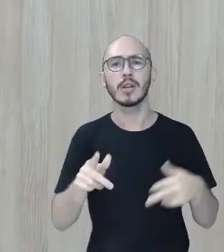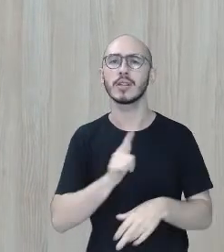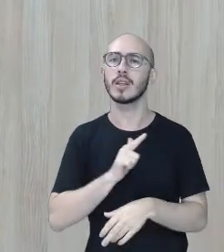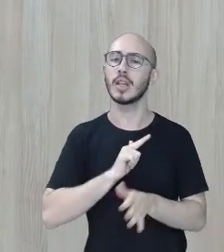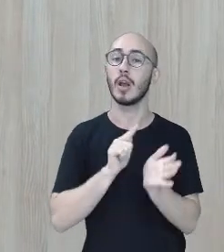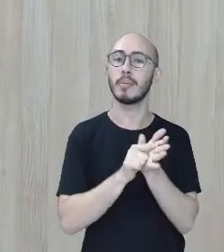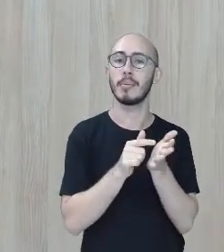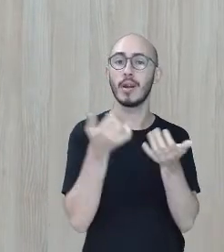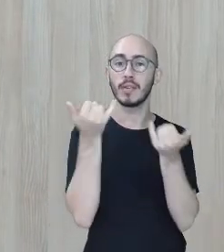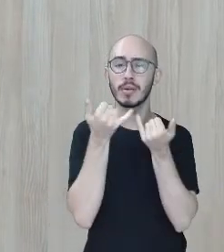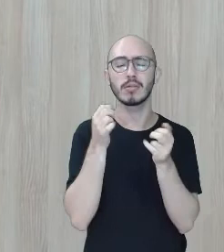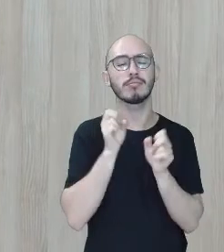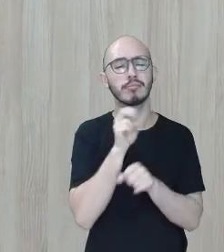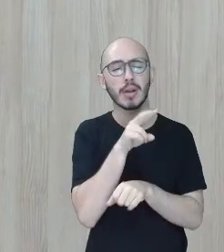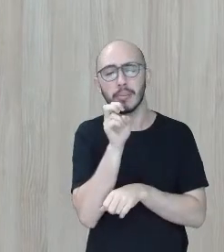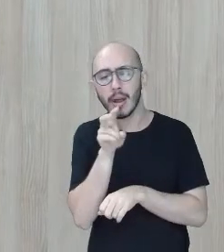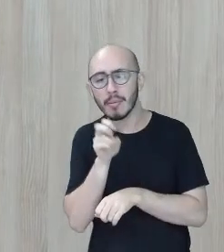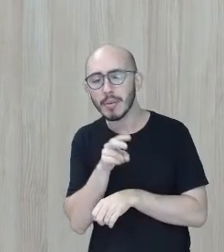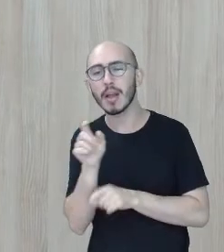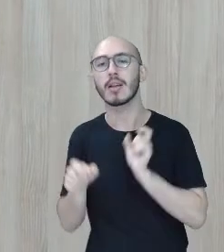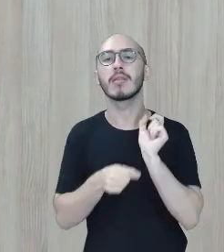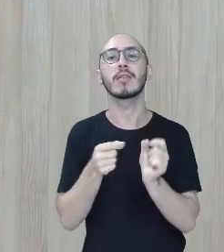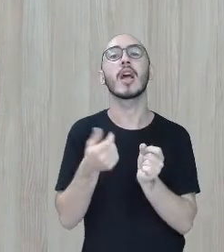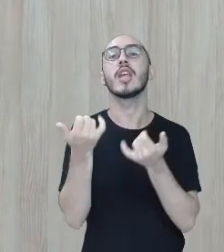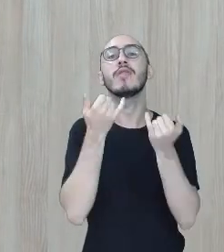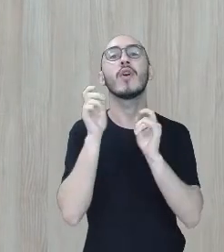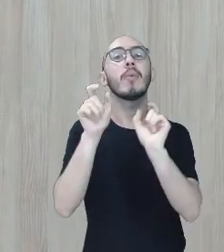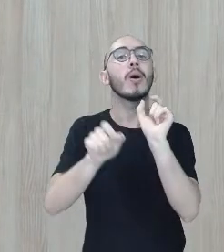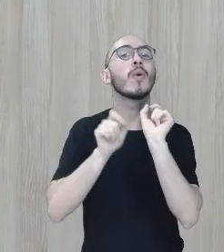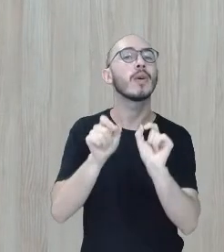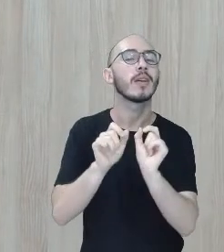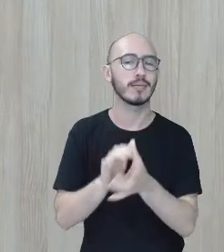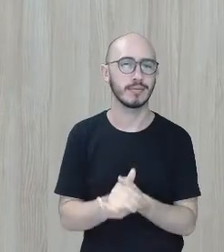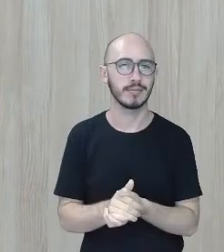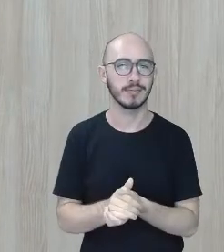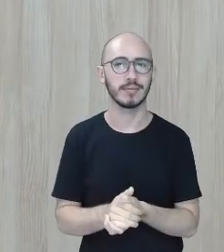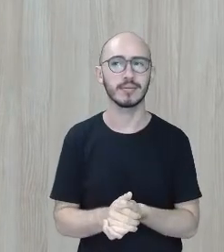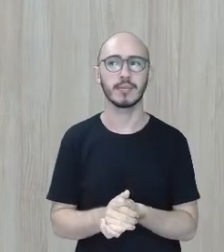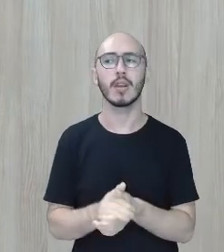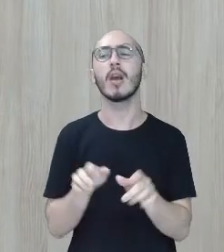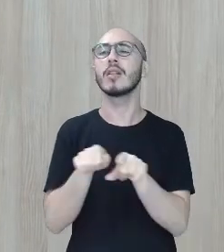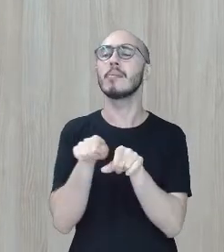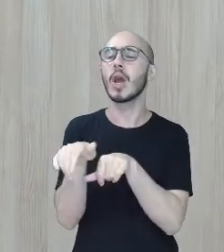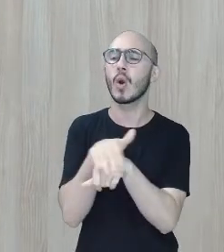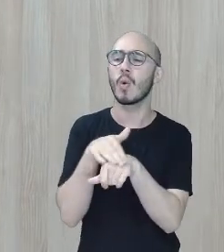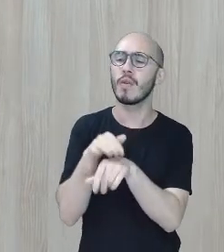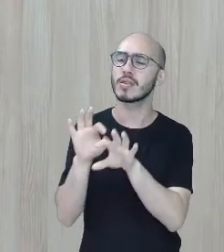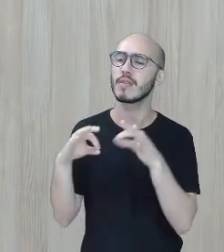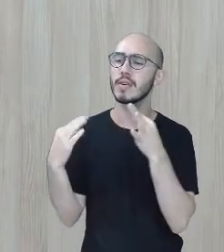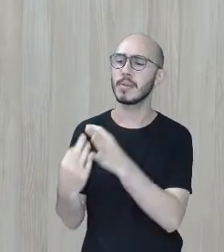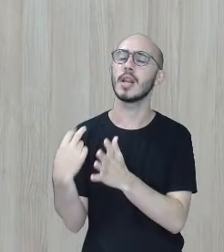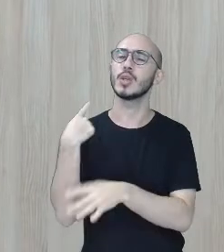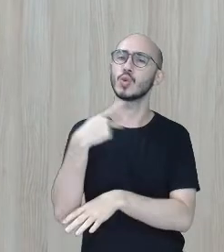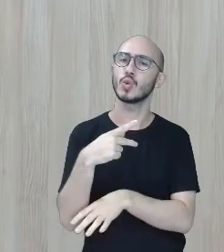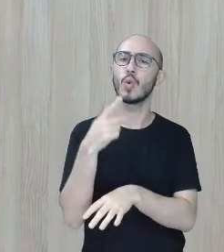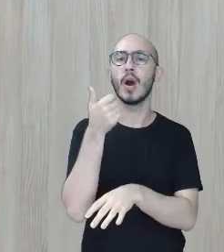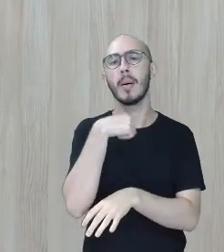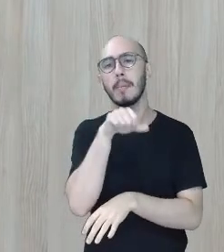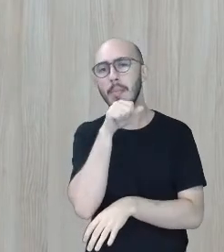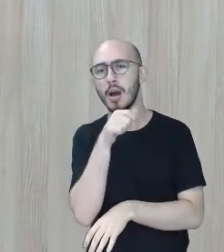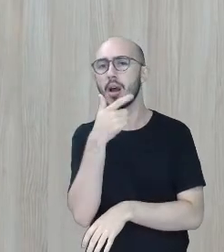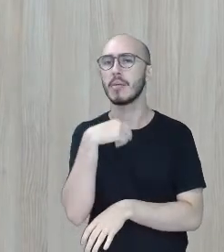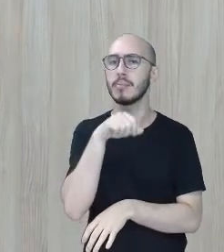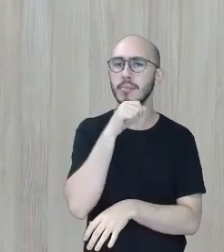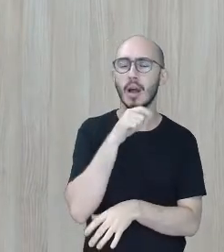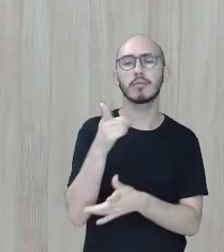esse selo ainda em casa, vocês observem direitinho o que é que ele informa tanto a vocês. E conversem com a família de vocês, com a mãe, com